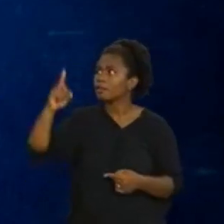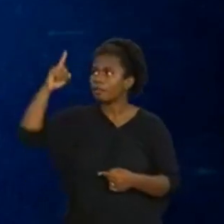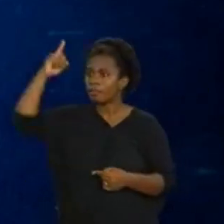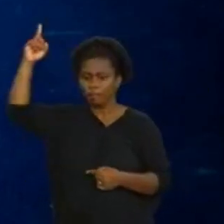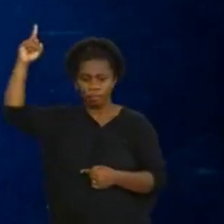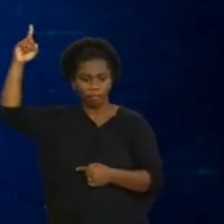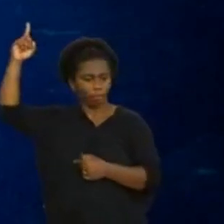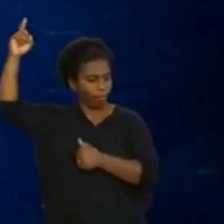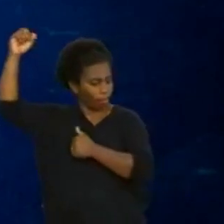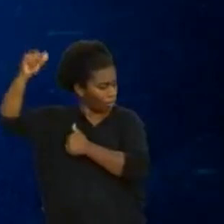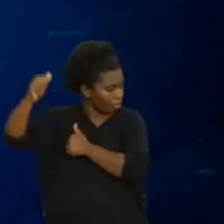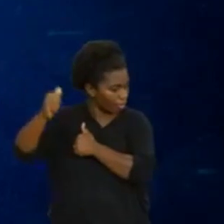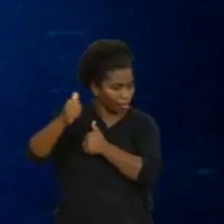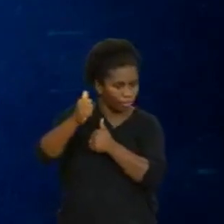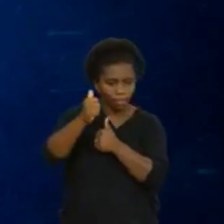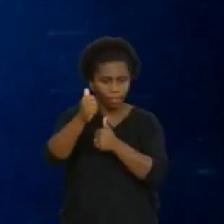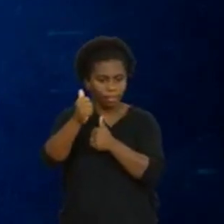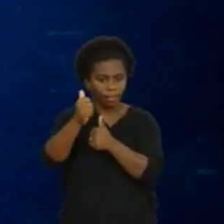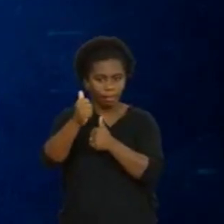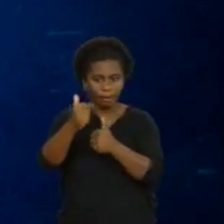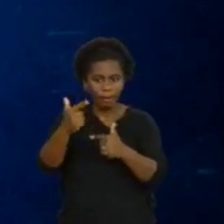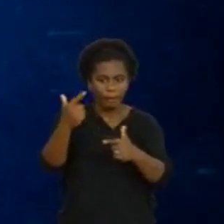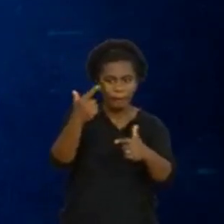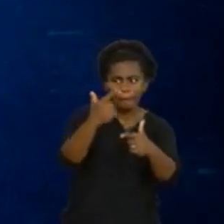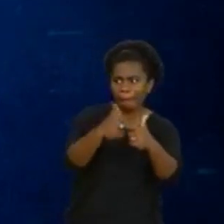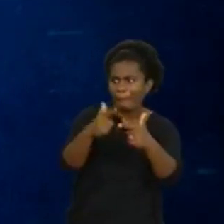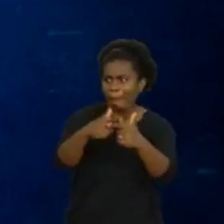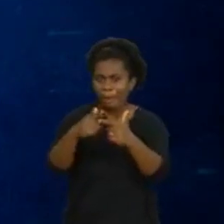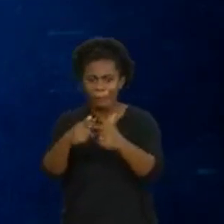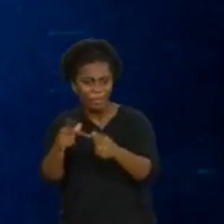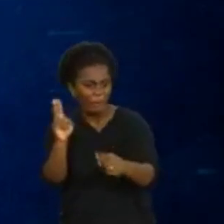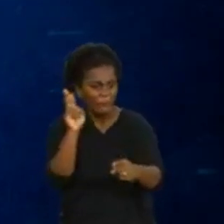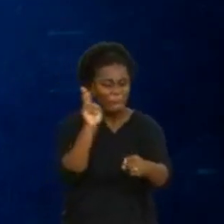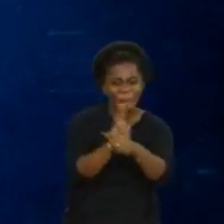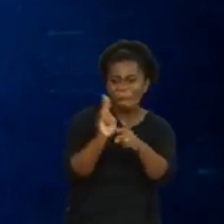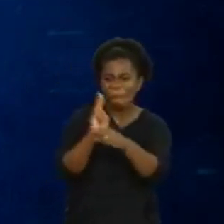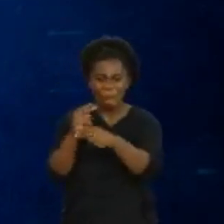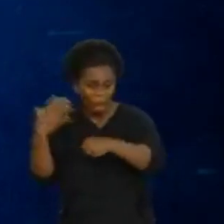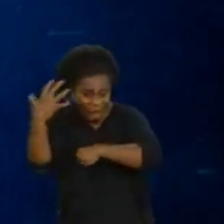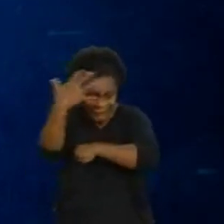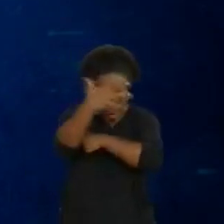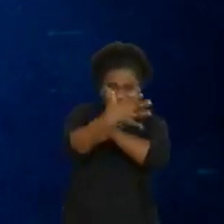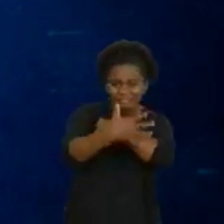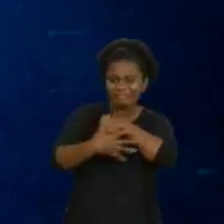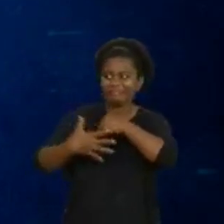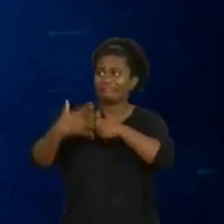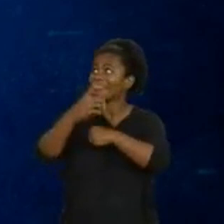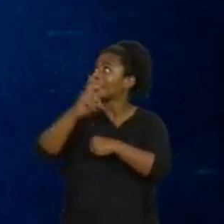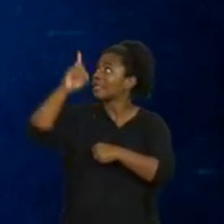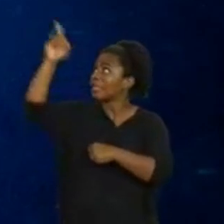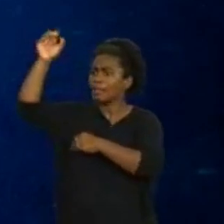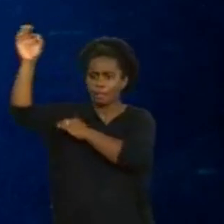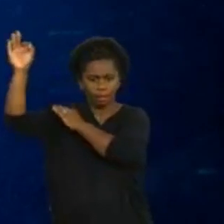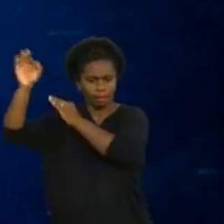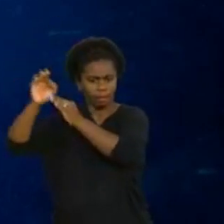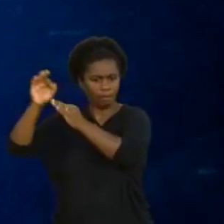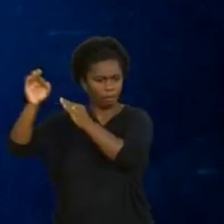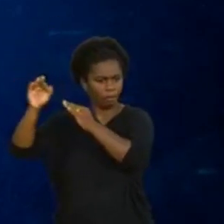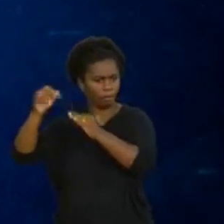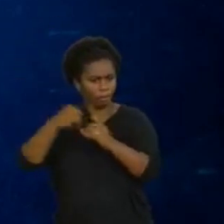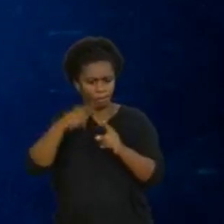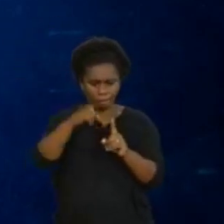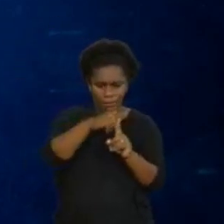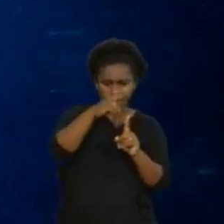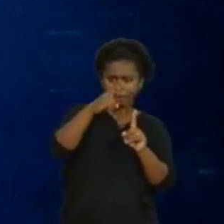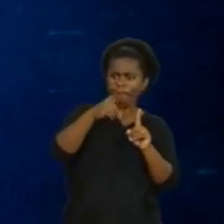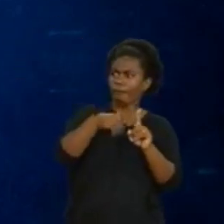ver. Livrou-me do que eu nem cheguei a ver. Já tinha um plano. Já tinha um plano certo. Antes de eu